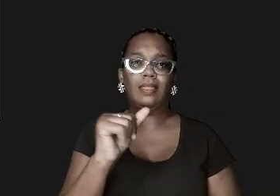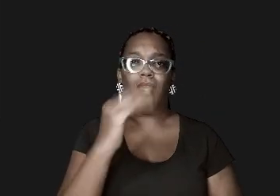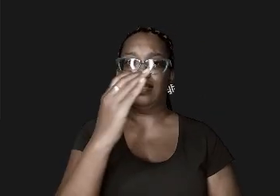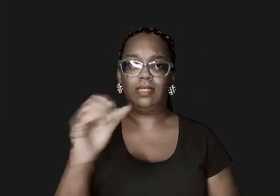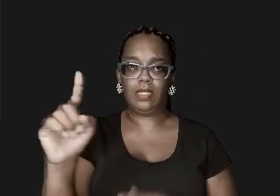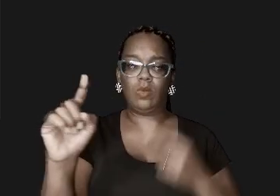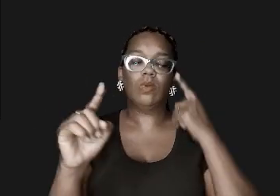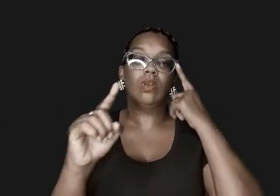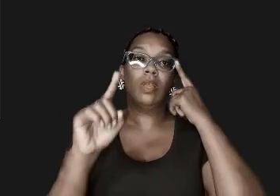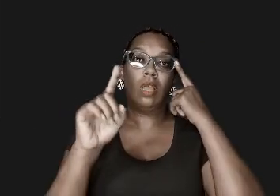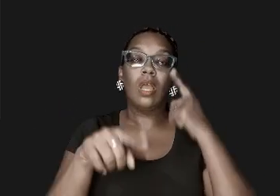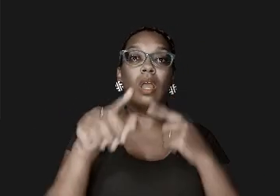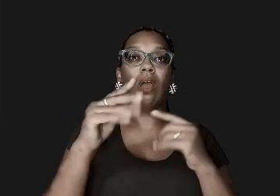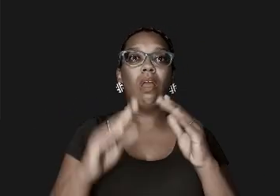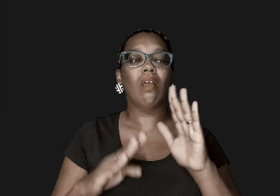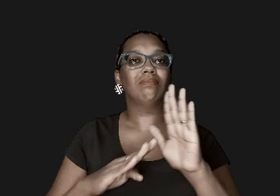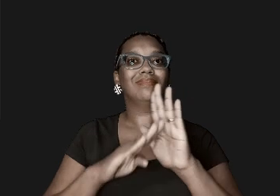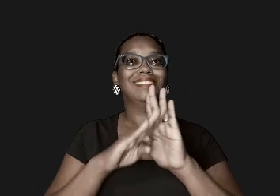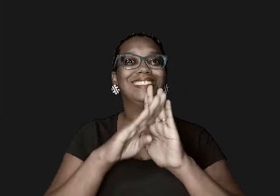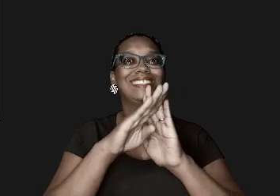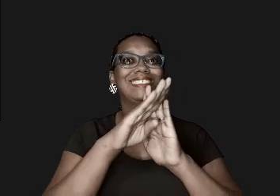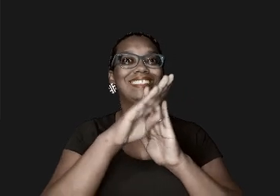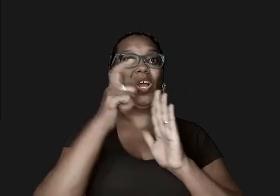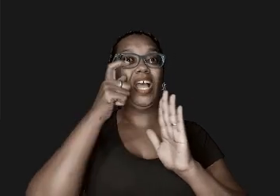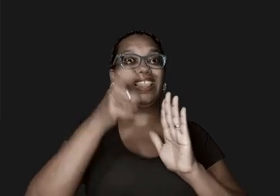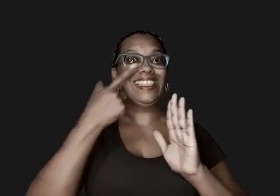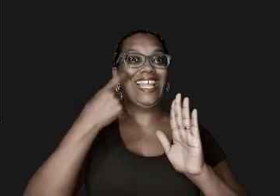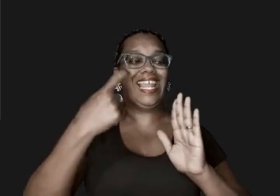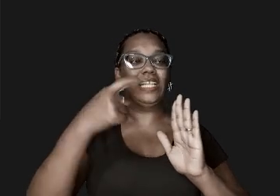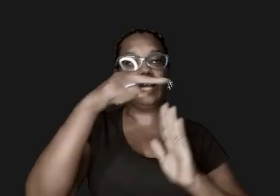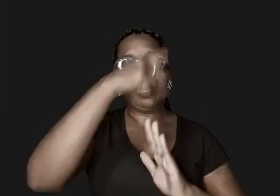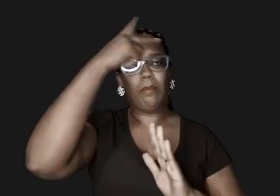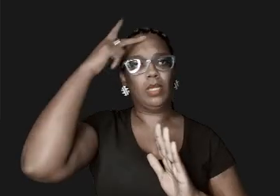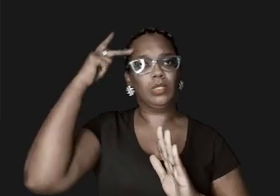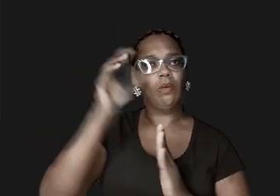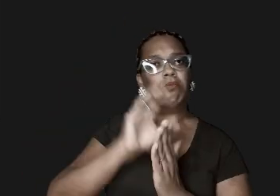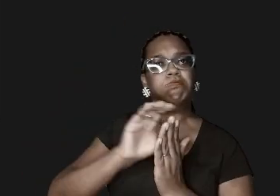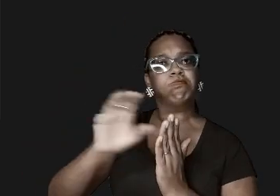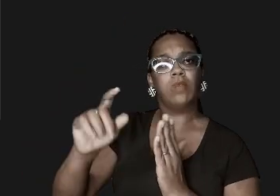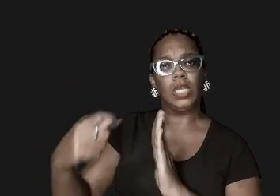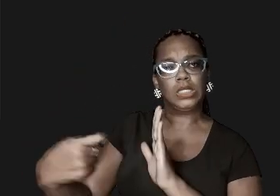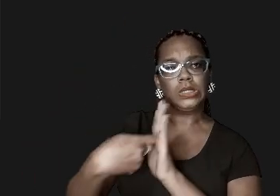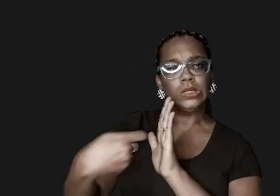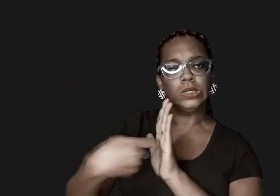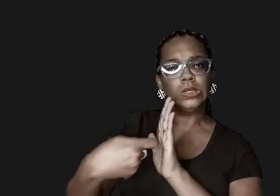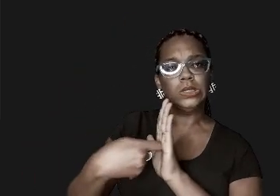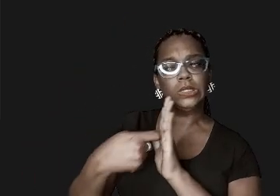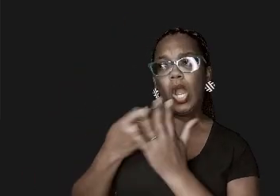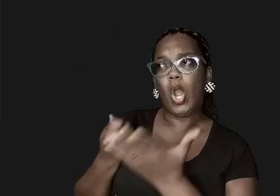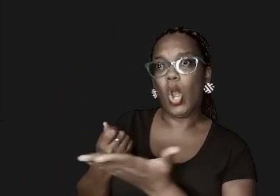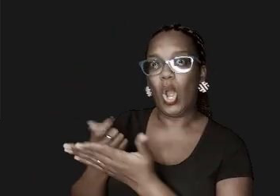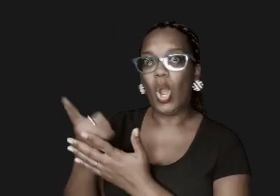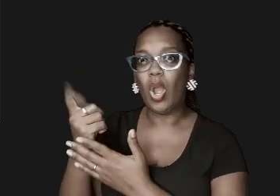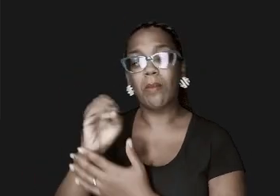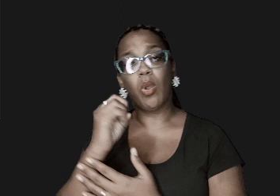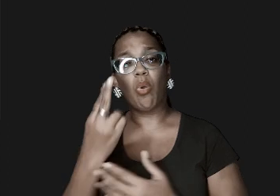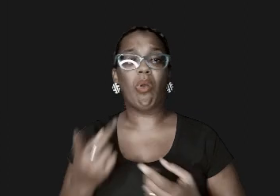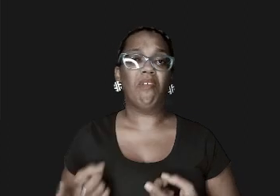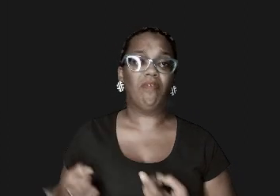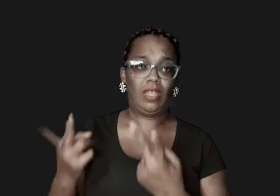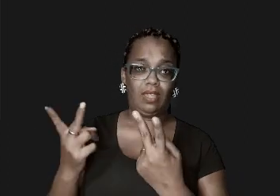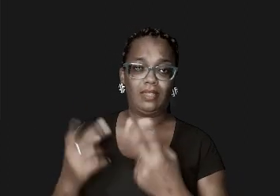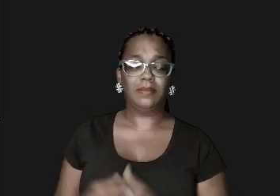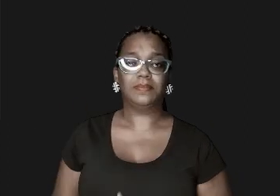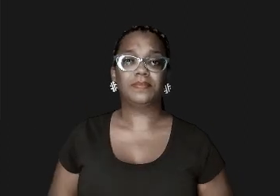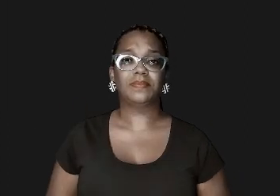lei aqui uma série de inserções de preço de cotações entendendo destinados vai levar a cotação de